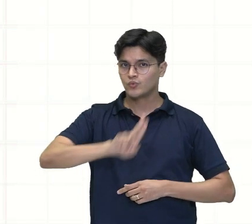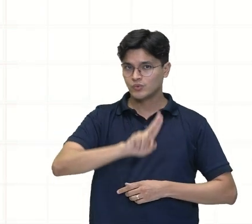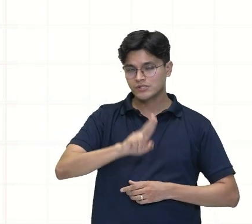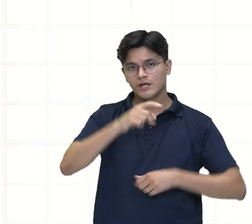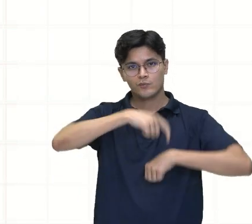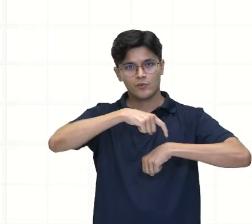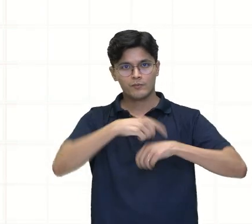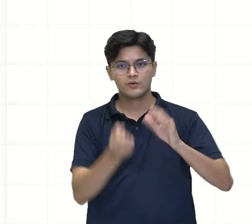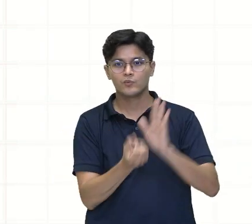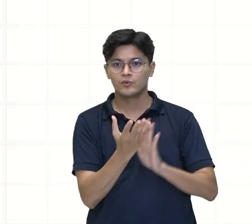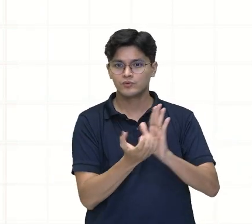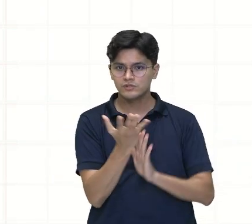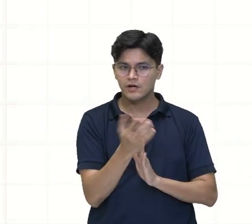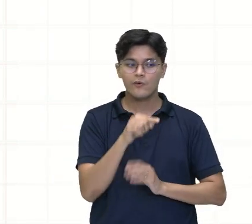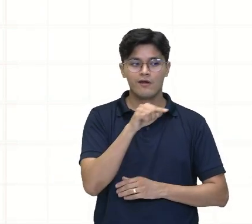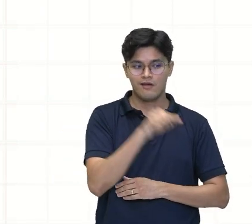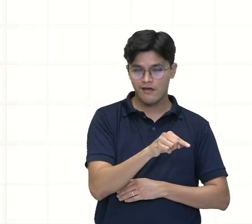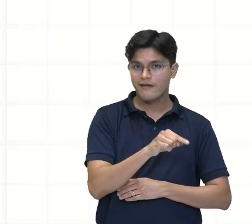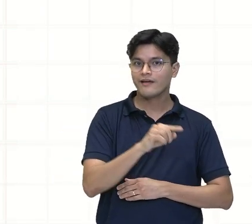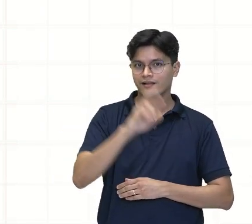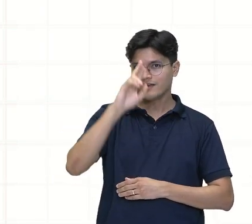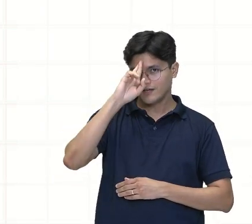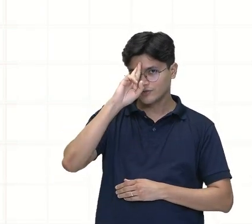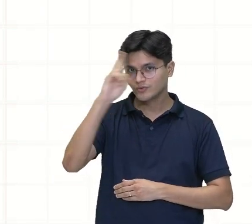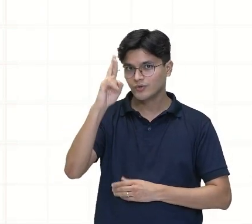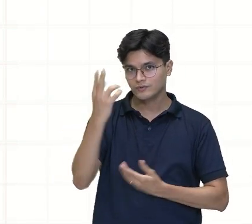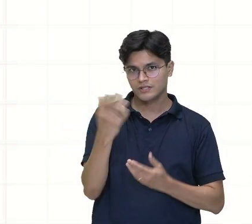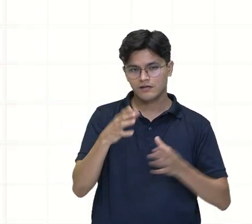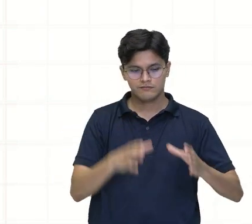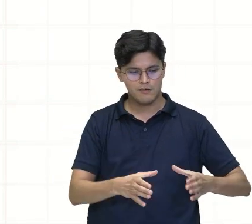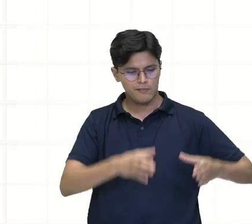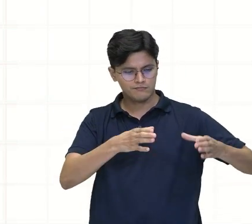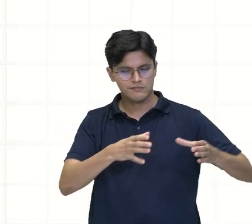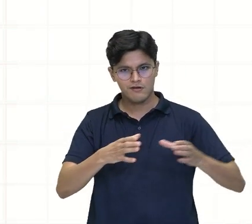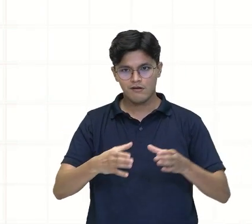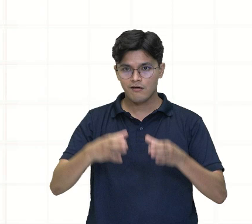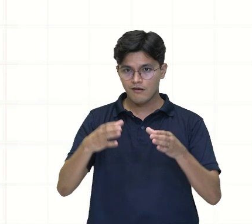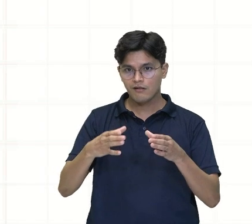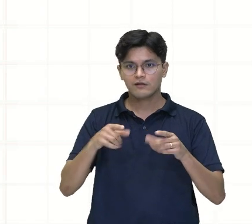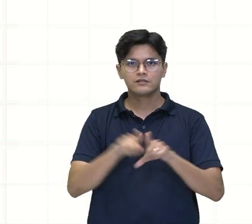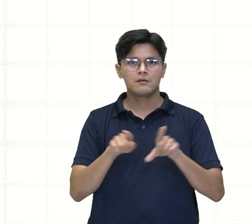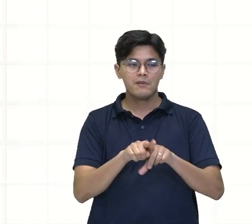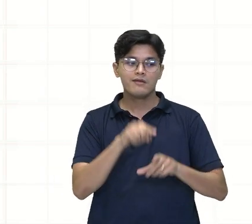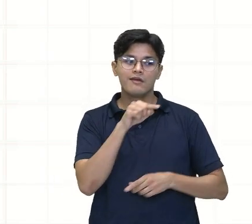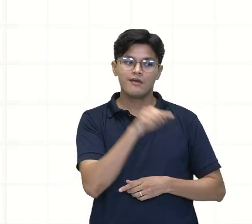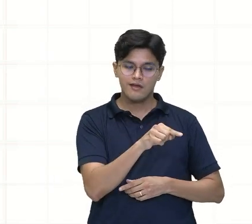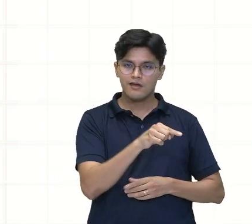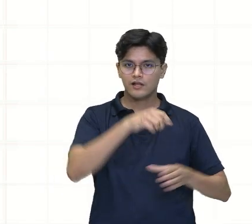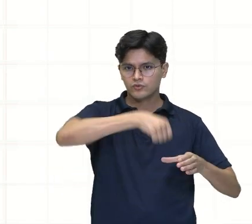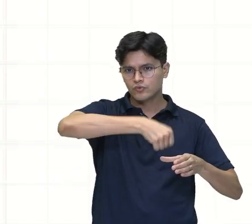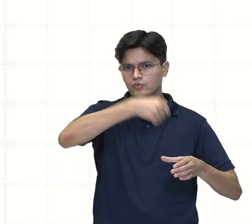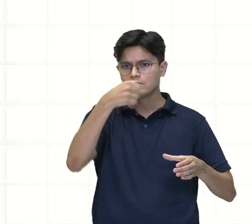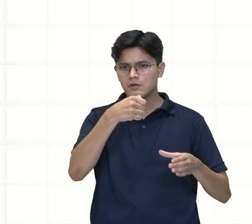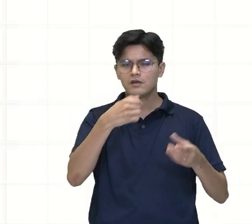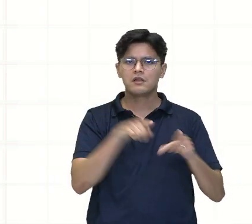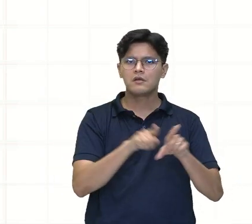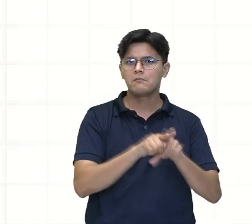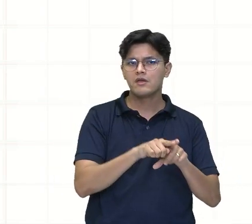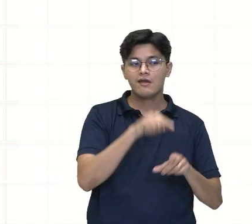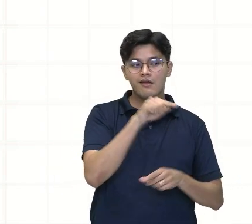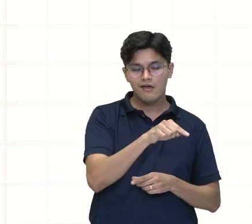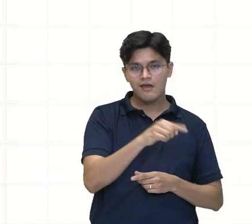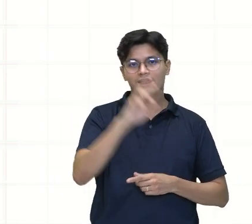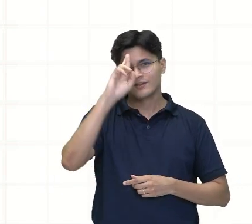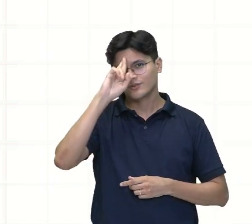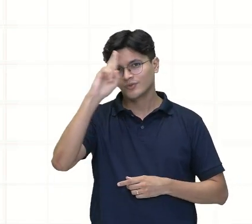ingredientes, é a dona ali dos produtos utilizados para produzir o brigadeiro. Então, aqui na manufatura, a gente